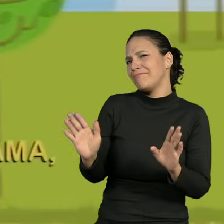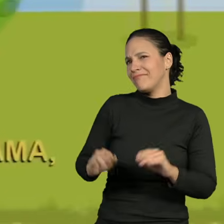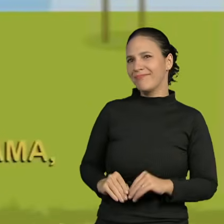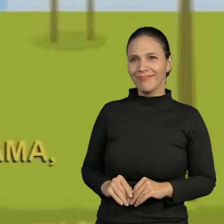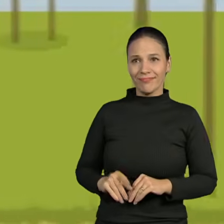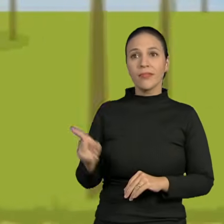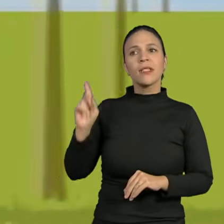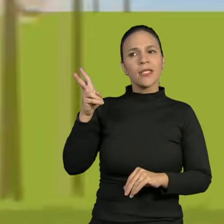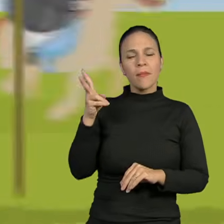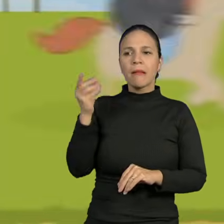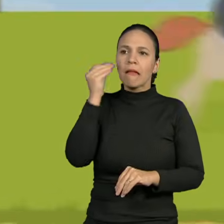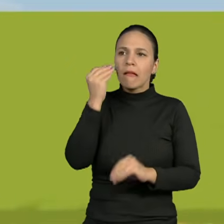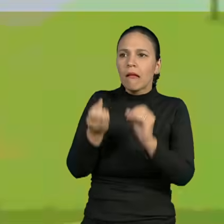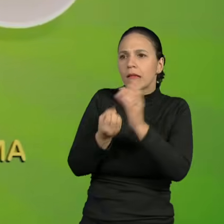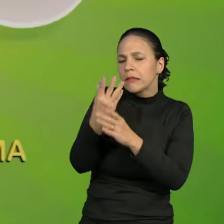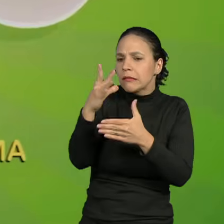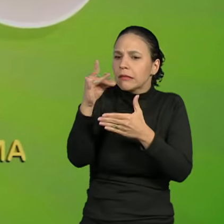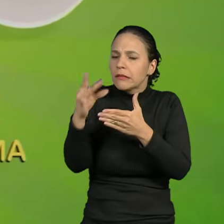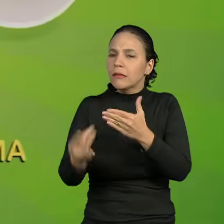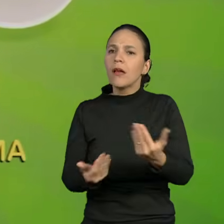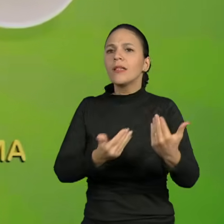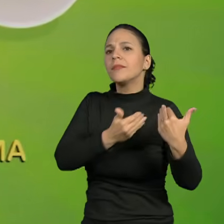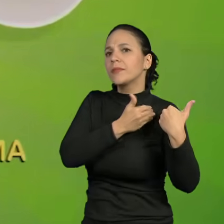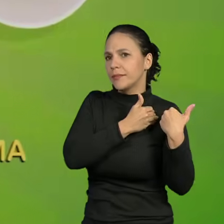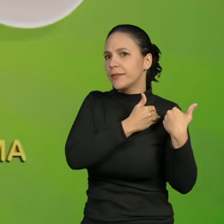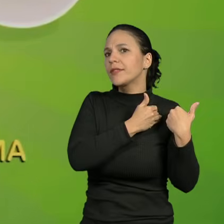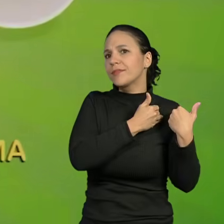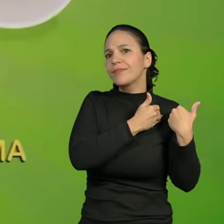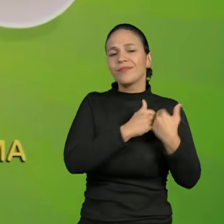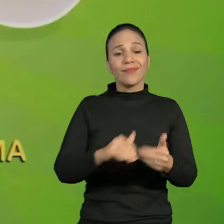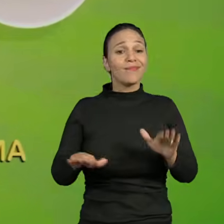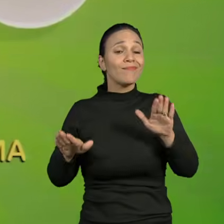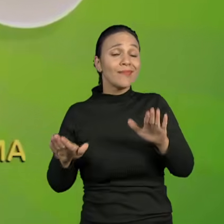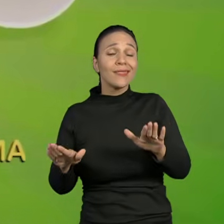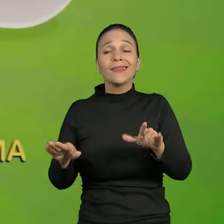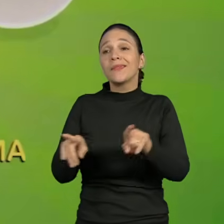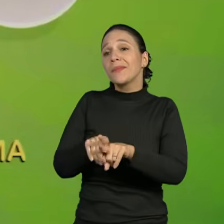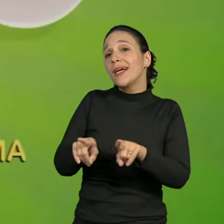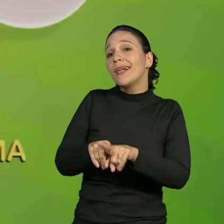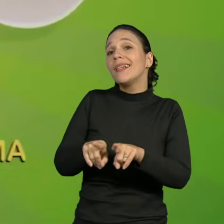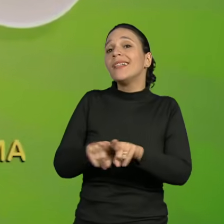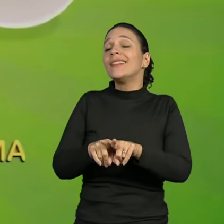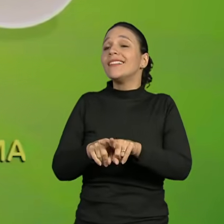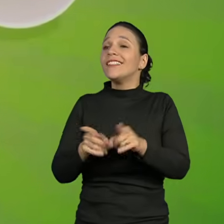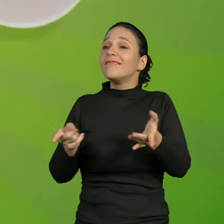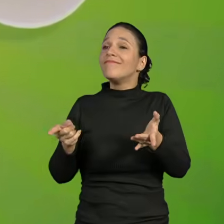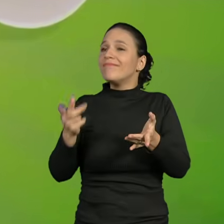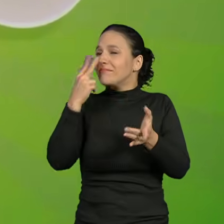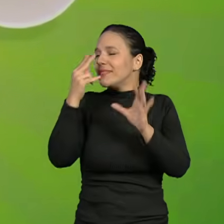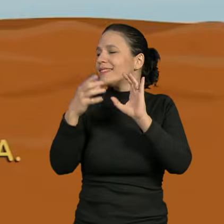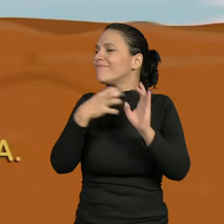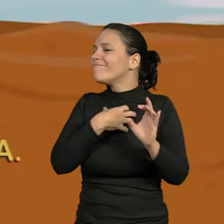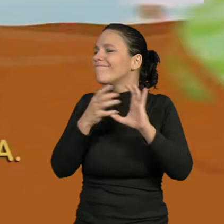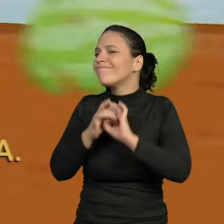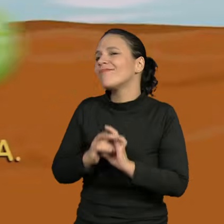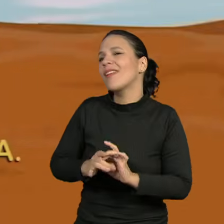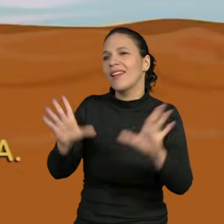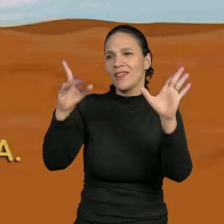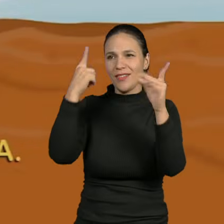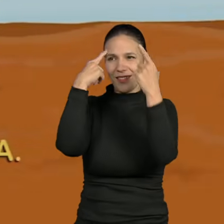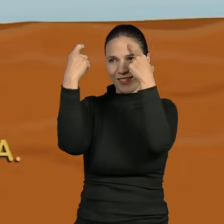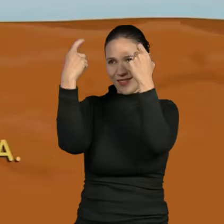muito critério, né? Muita responsabilidade, mas, ao mesmo tempo, ali com muita liberdade de